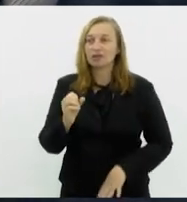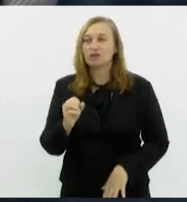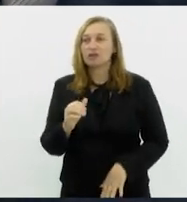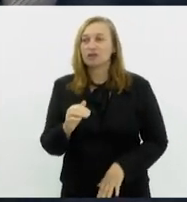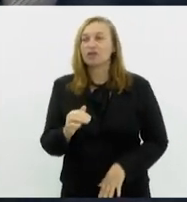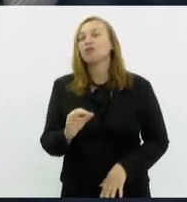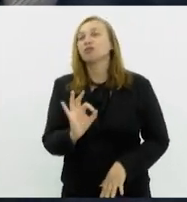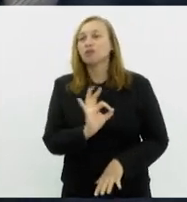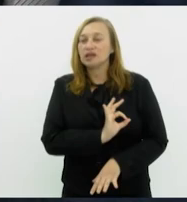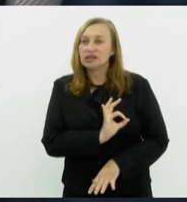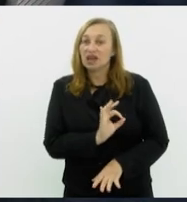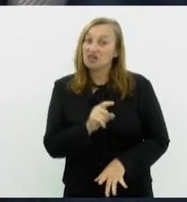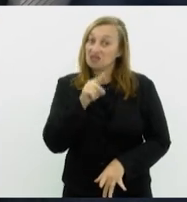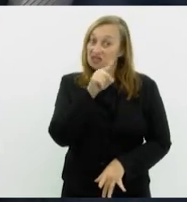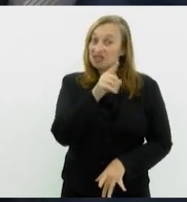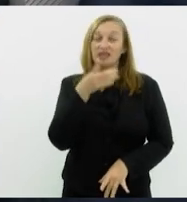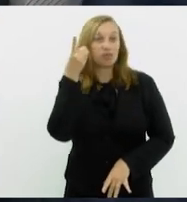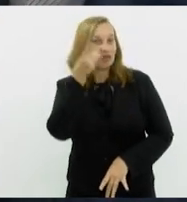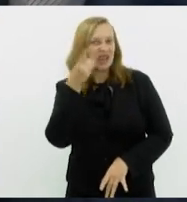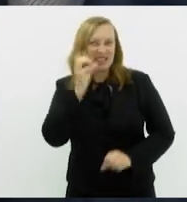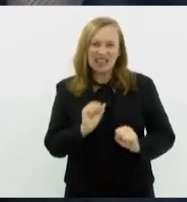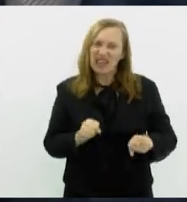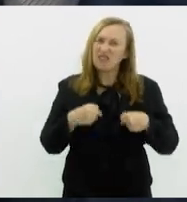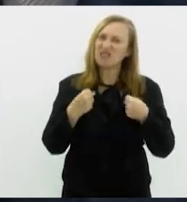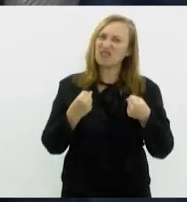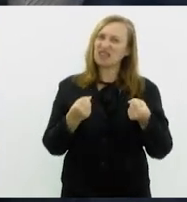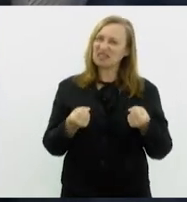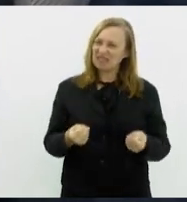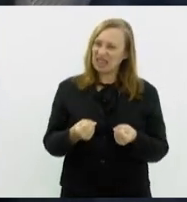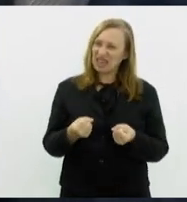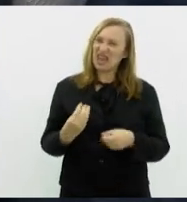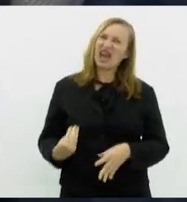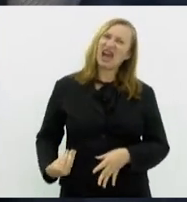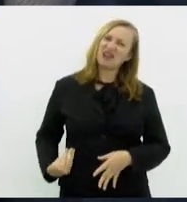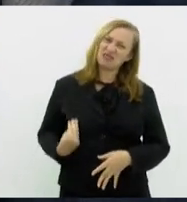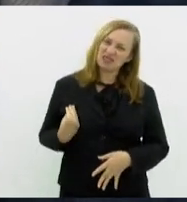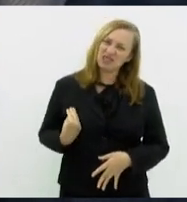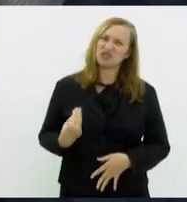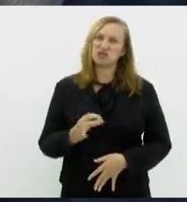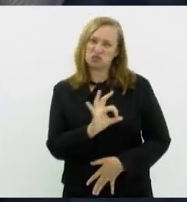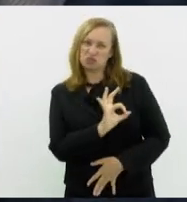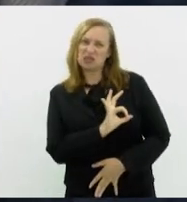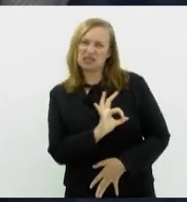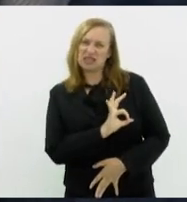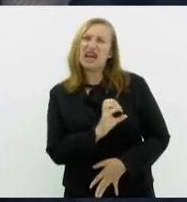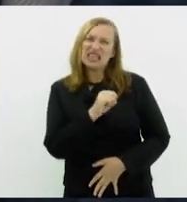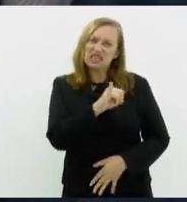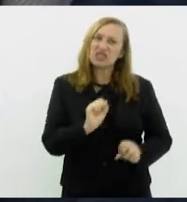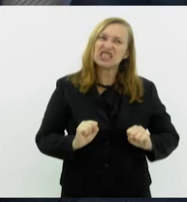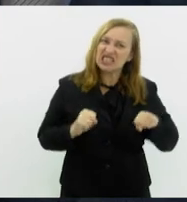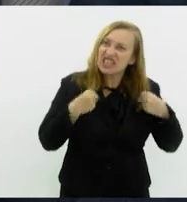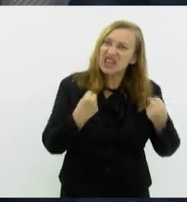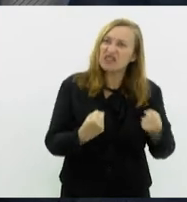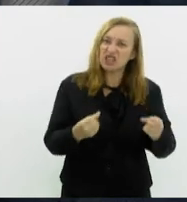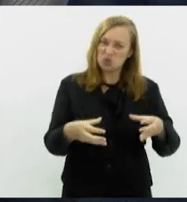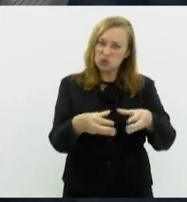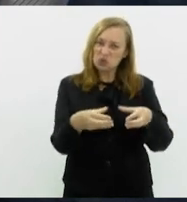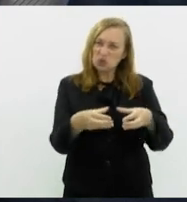você, deputada, defendesse a vida dos policiais, se você defendesse a